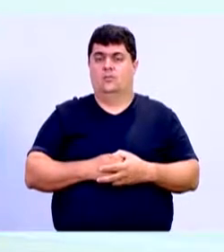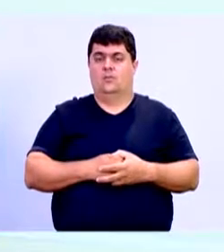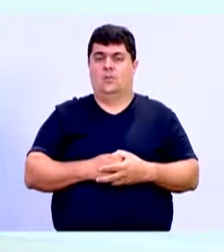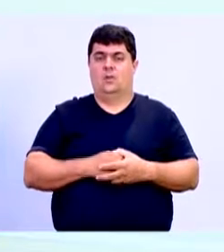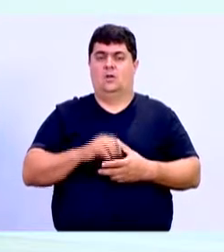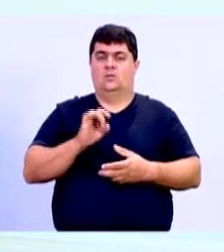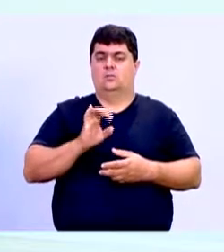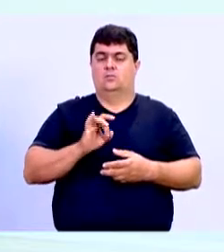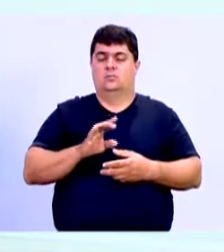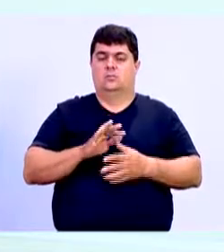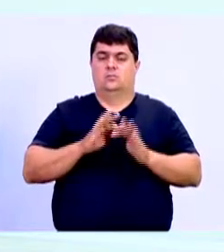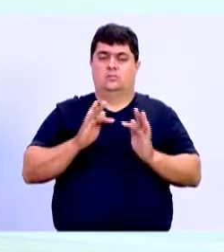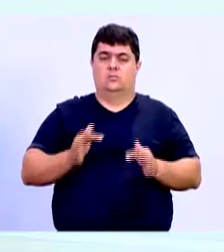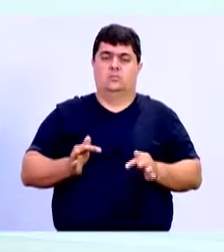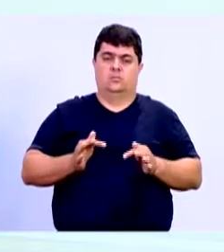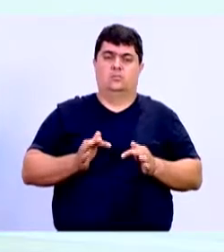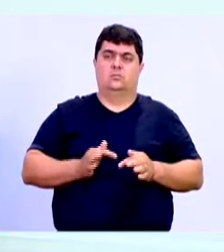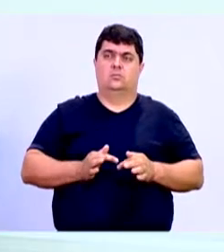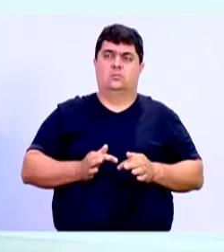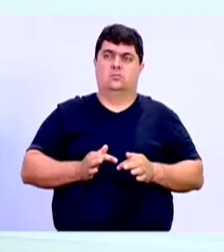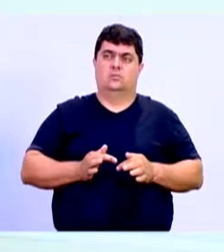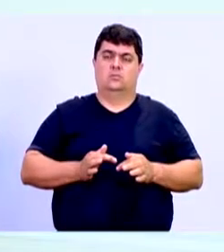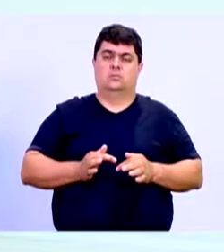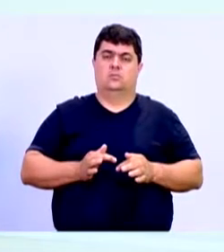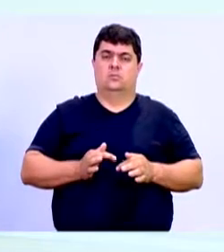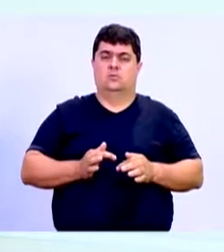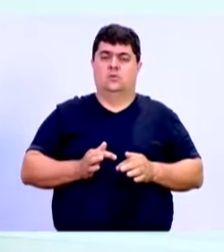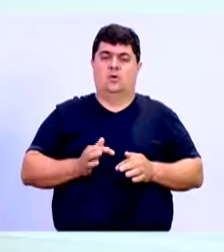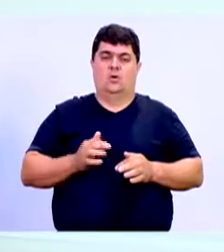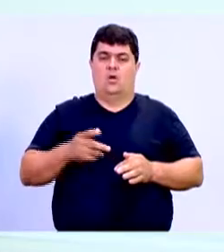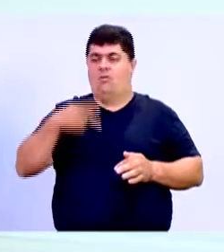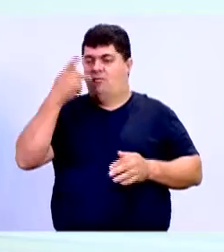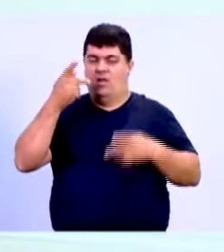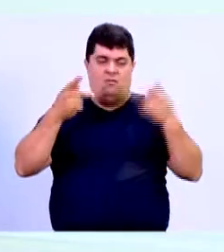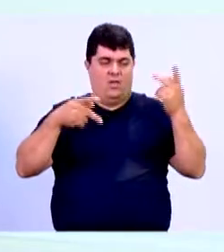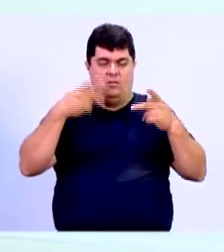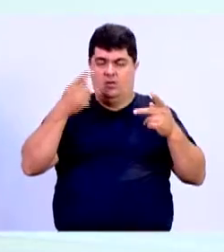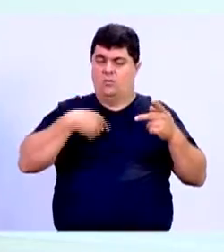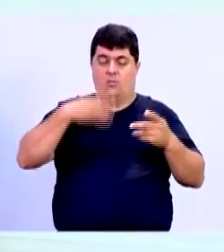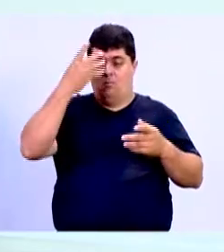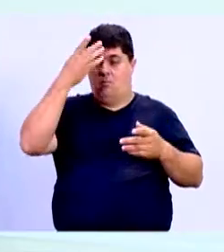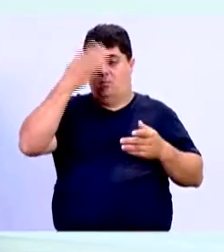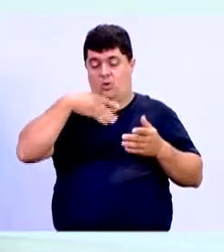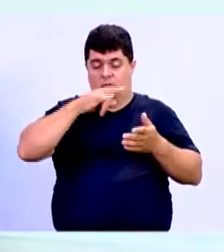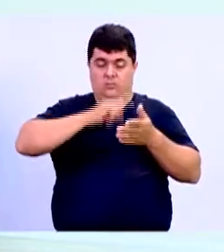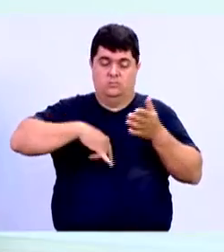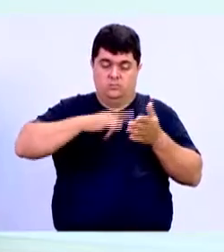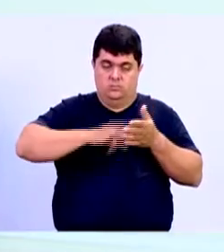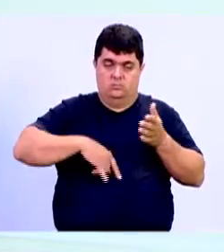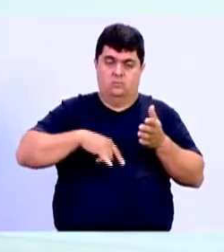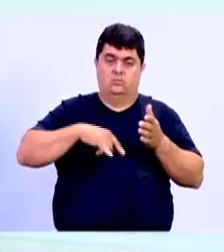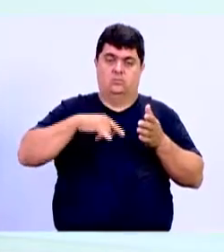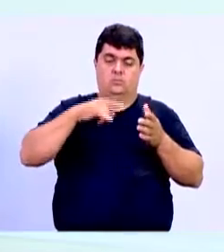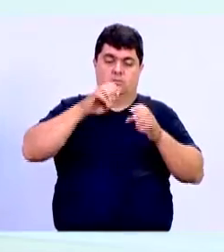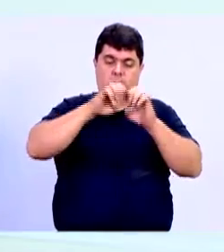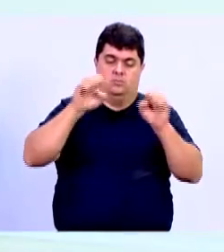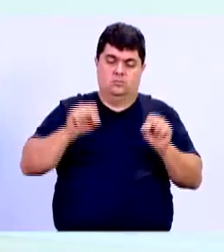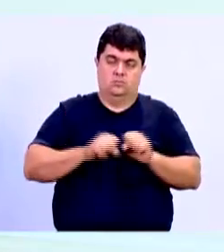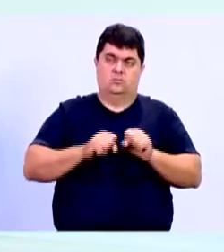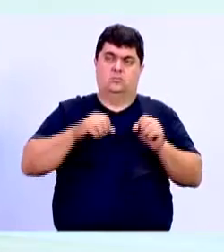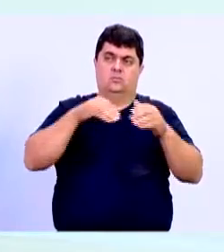simplesmente vamos dizer, a palavra de um contra a palavra do outro. Então fica isso documentado, registrado